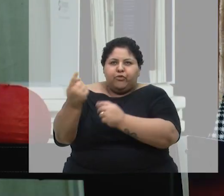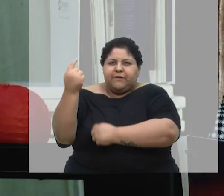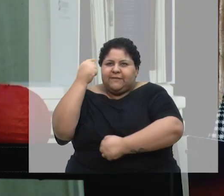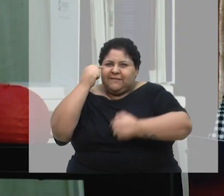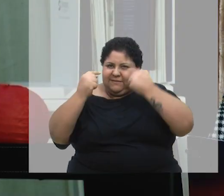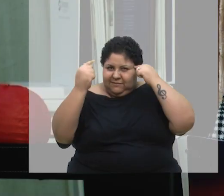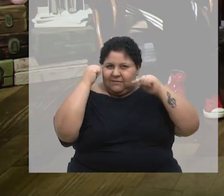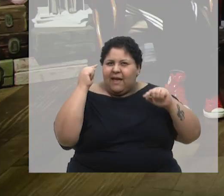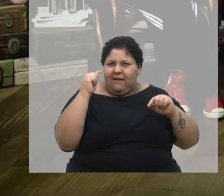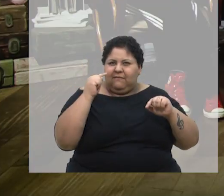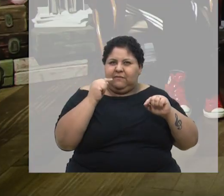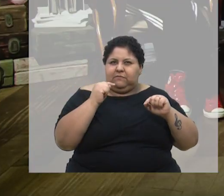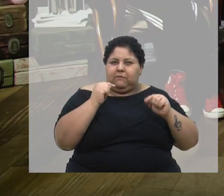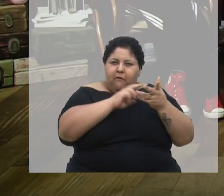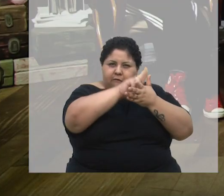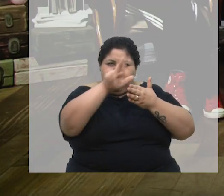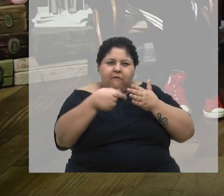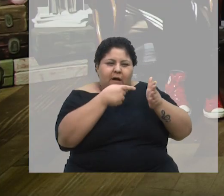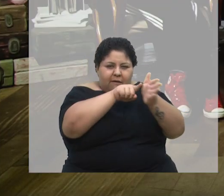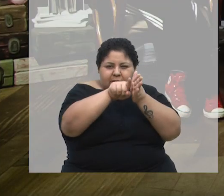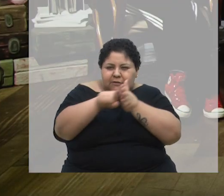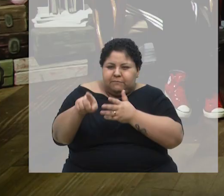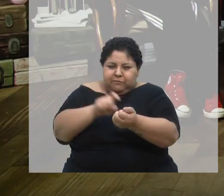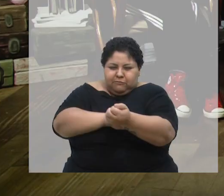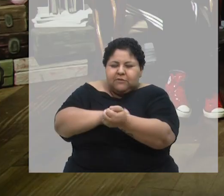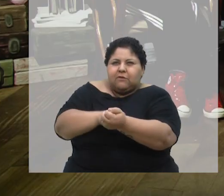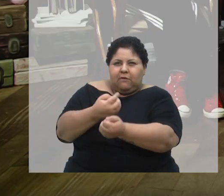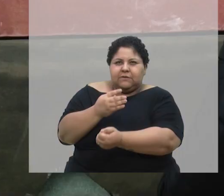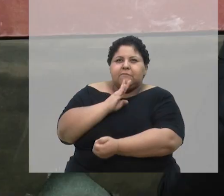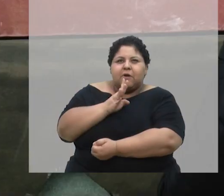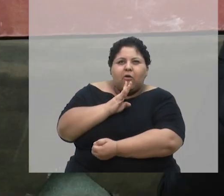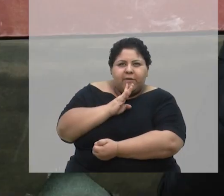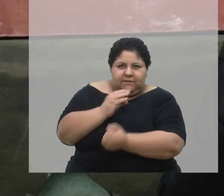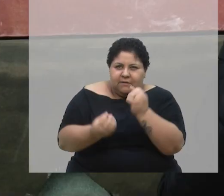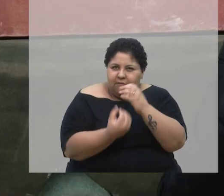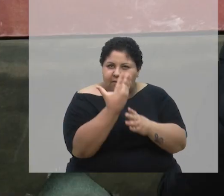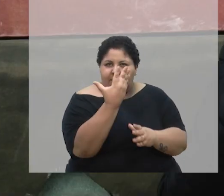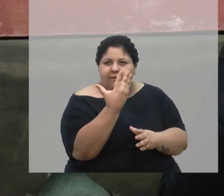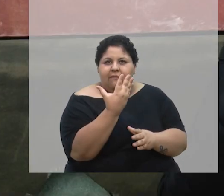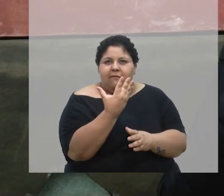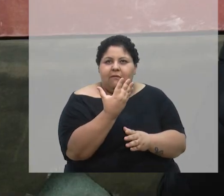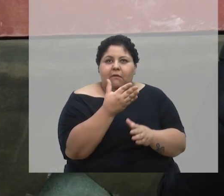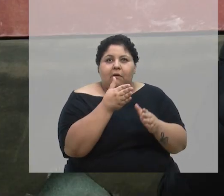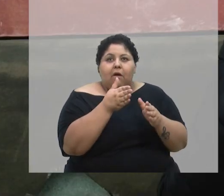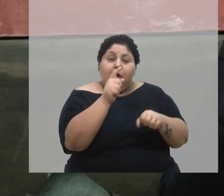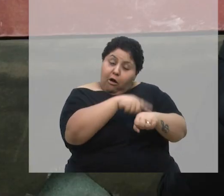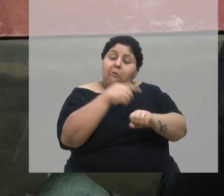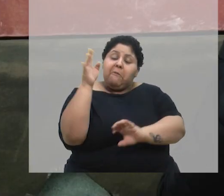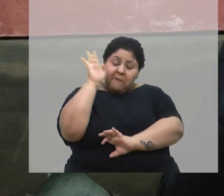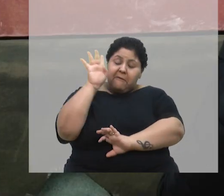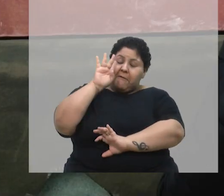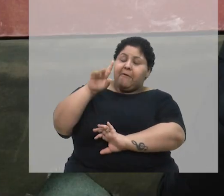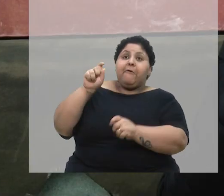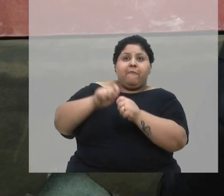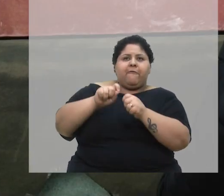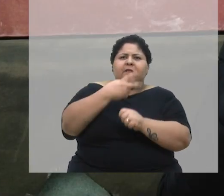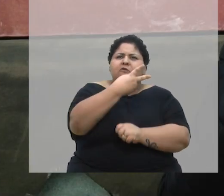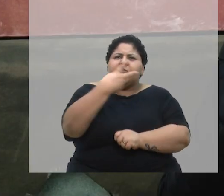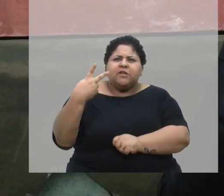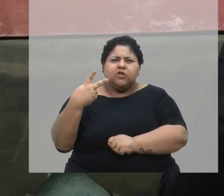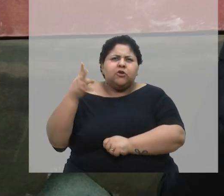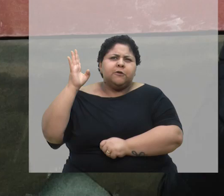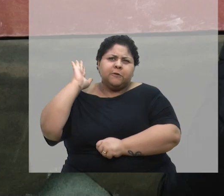perguntas, ansiosos para conhecer também o escritor, as escritoras. Então, é um momento muito bacana. São